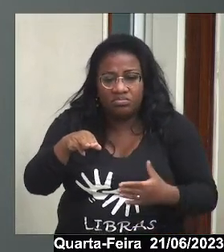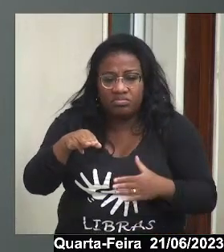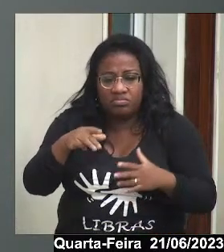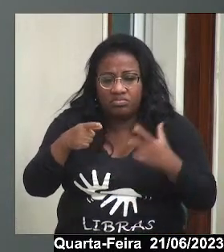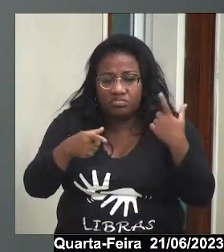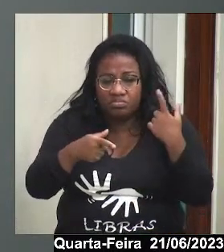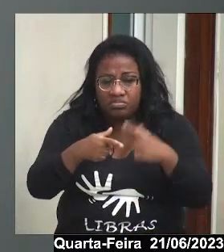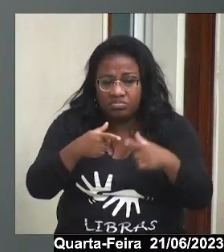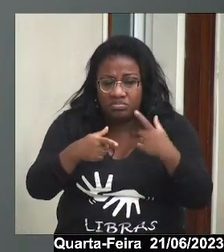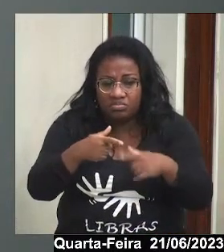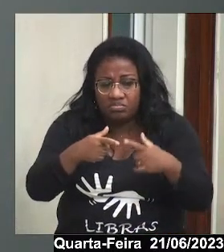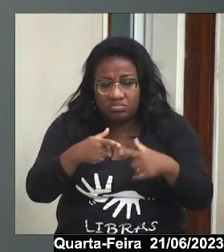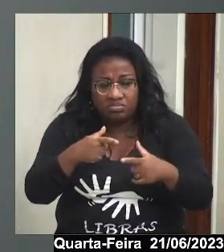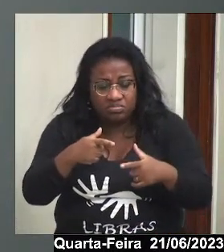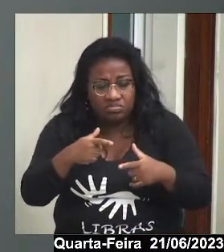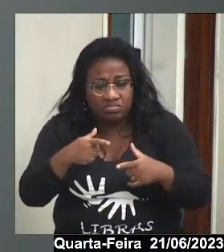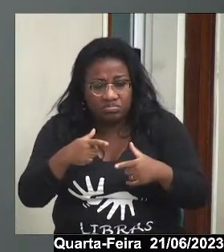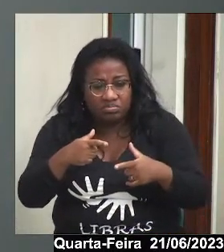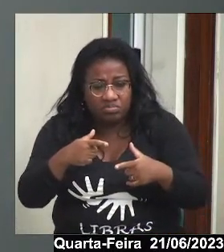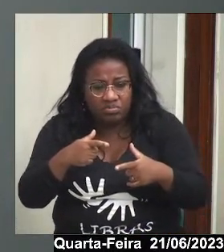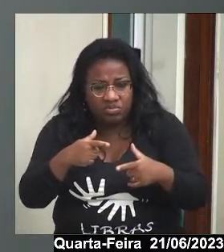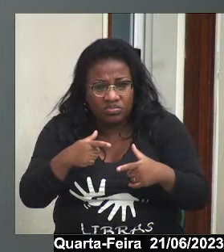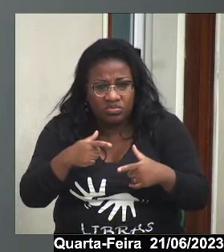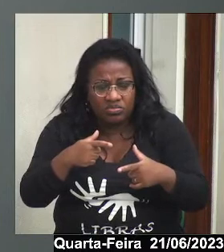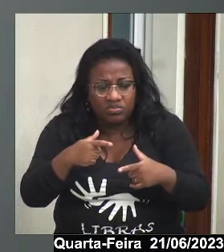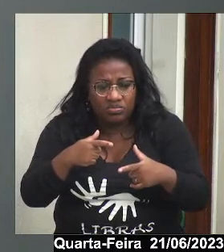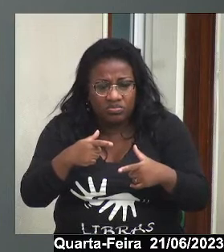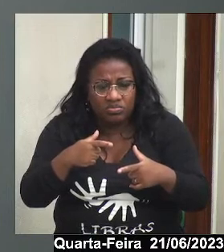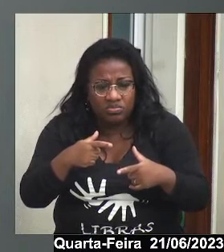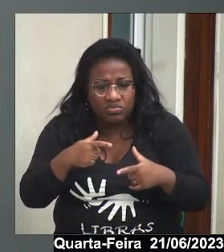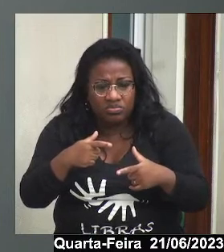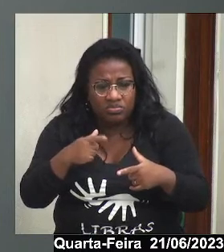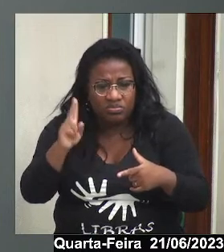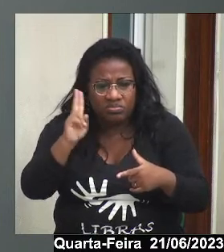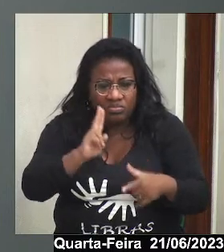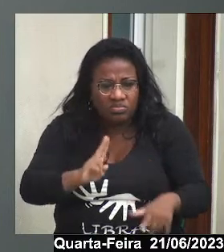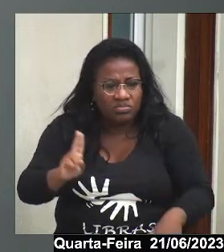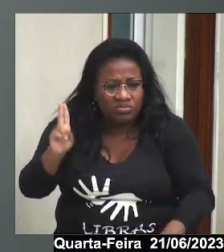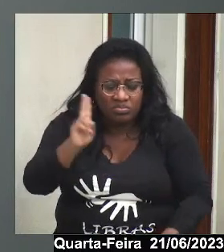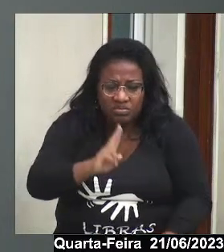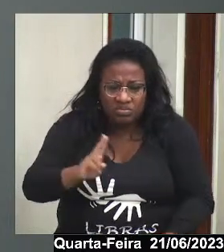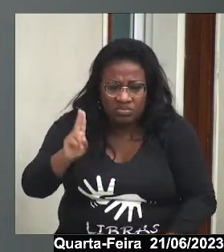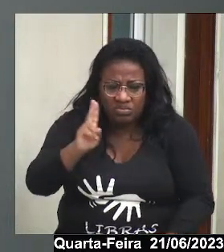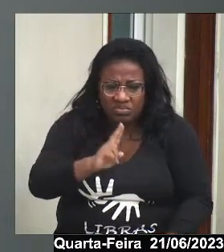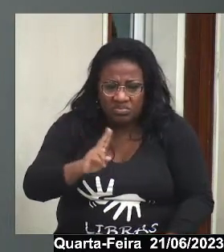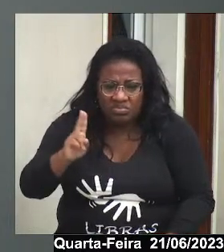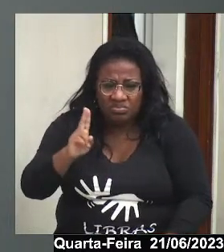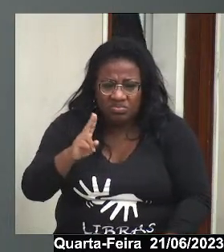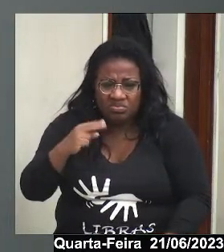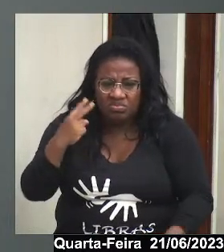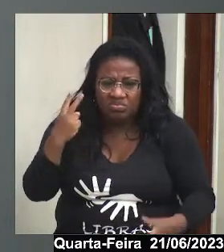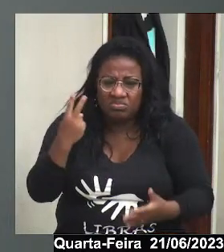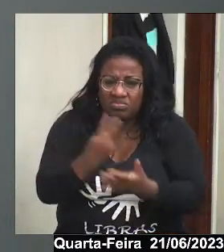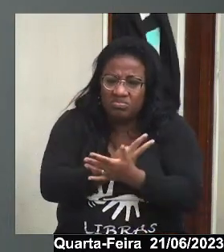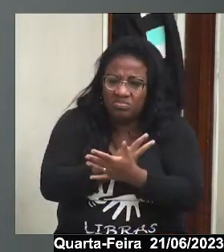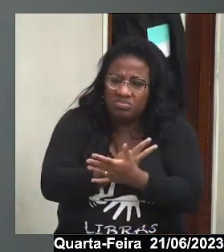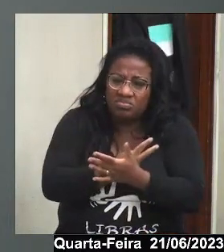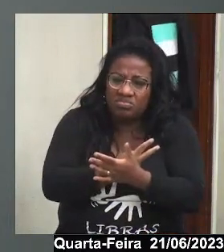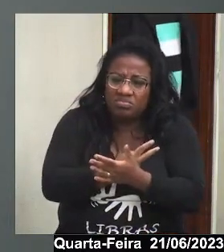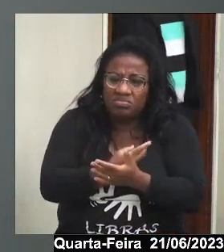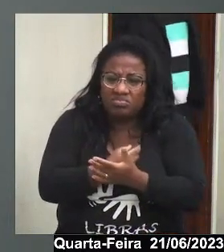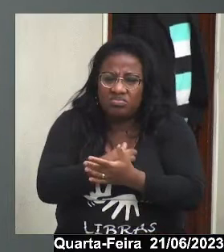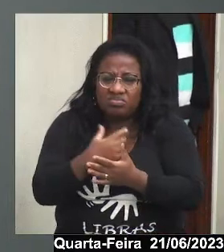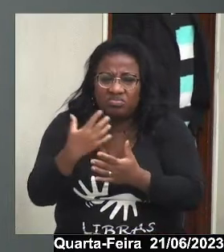na cidade, porque ele falou que todos, o padrão que foi utilizado foi um padrão totalmente errôneo, enquanto que